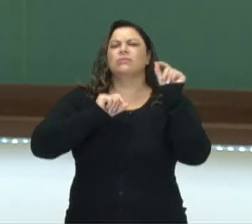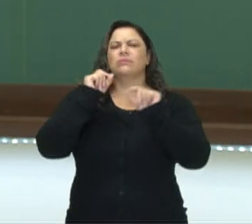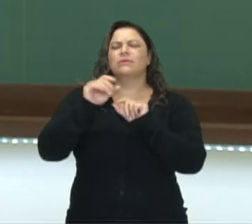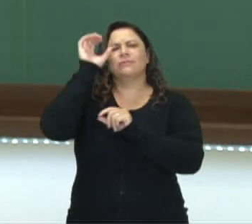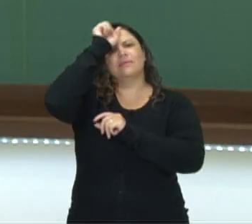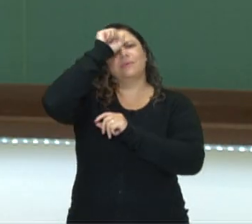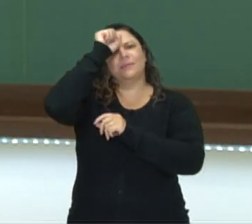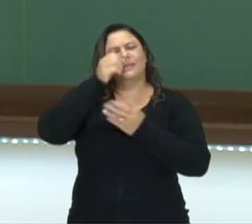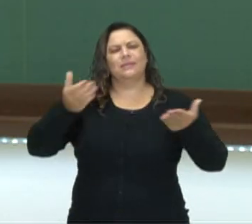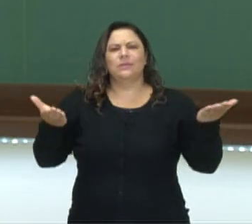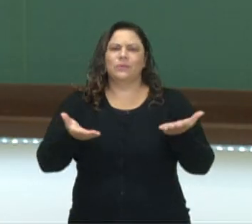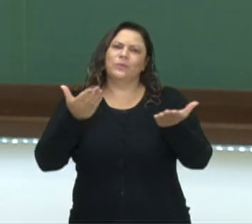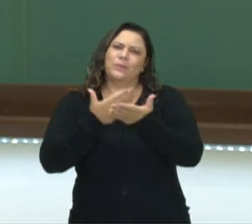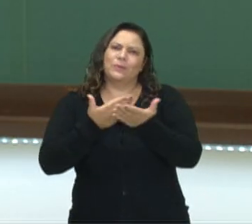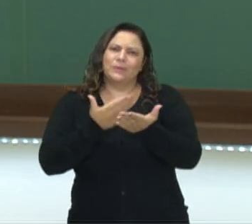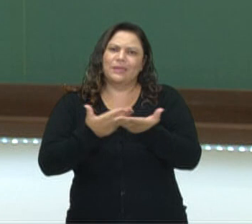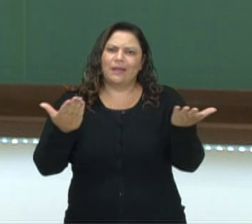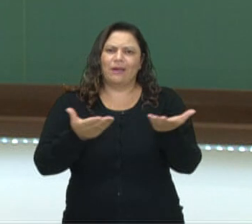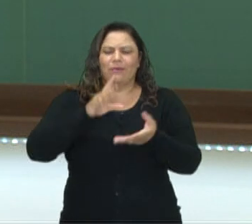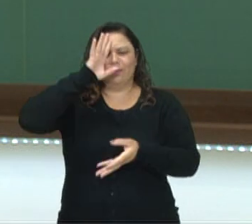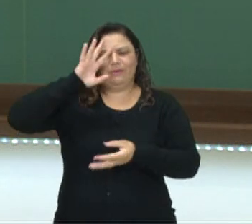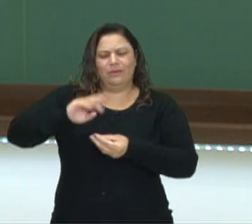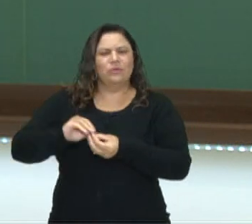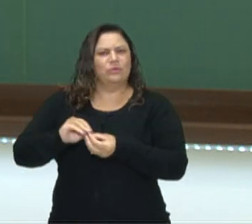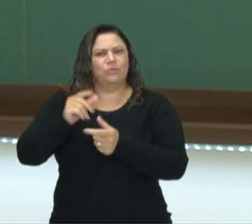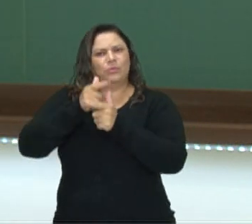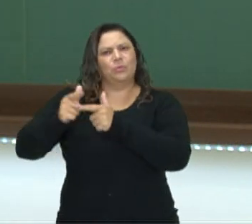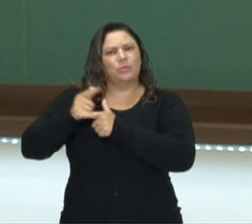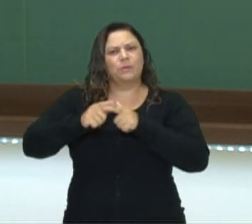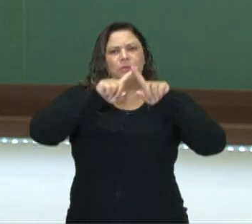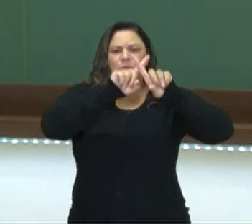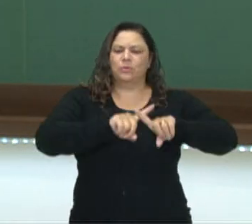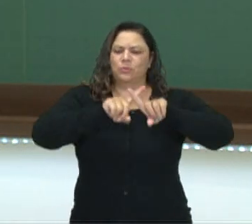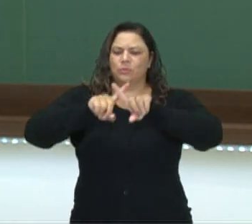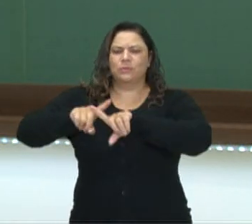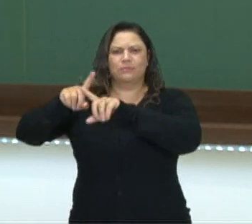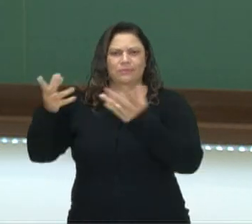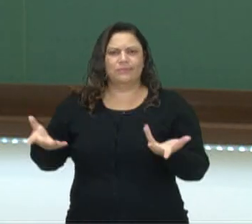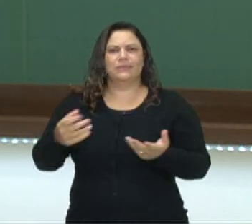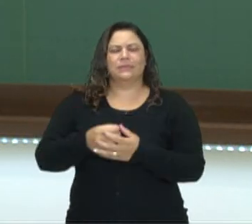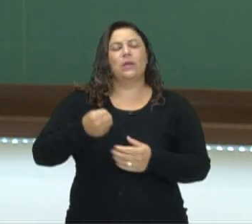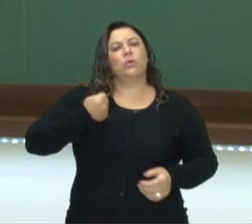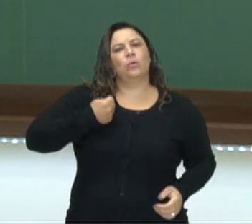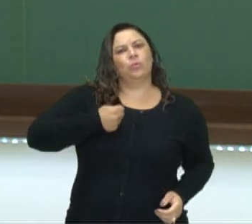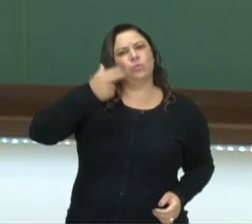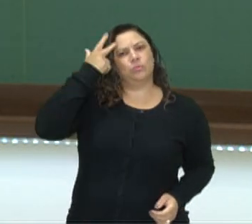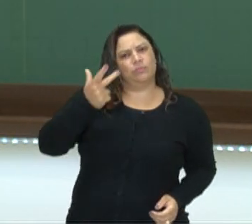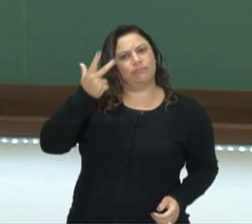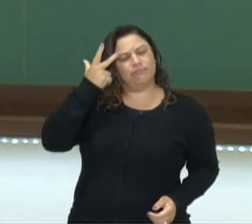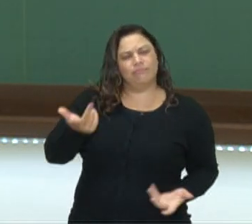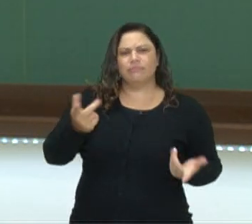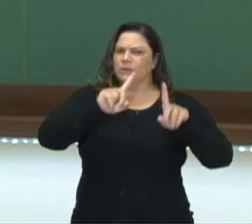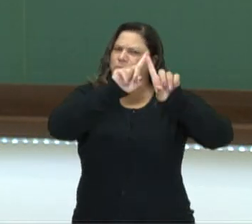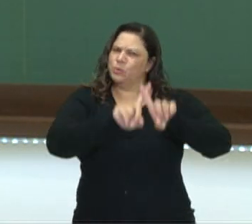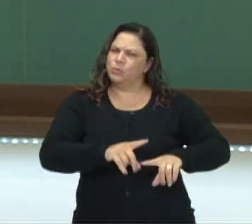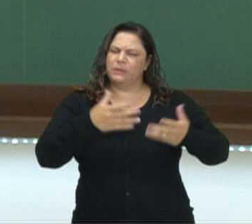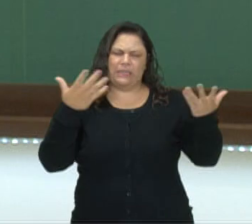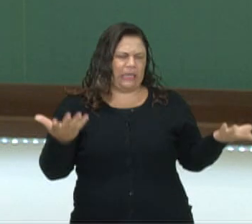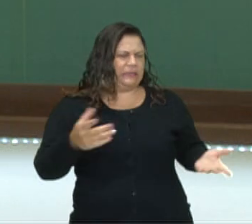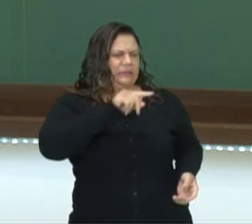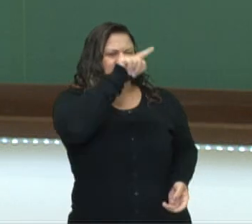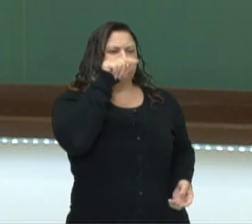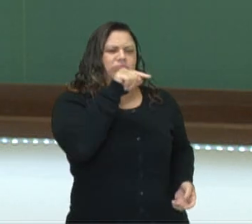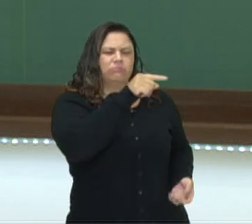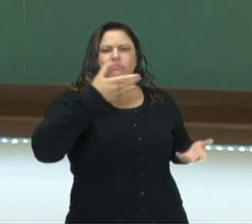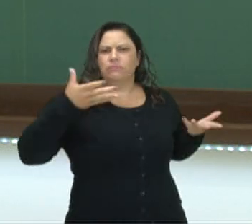aula de hoje? Nós vamos resolver problemas com multiplicação de números naturais. Multiplicação, professor, o que será